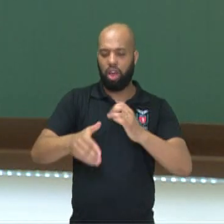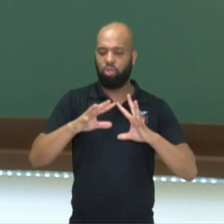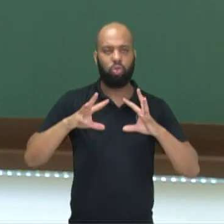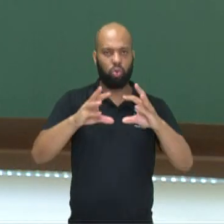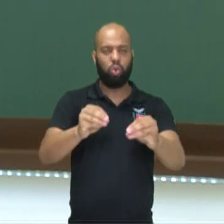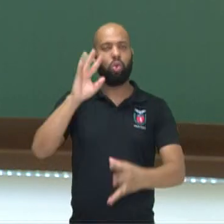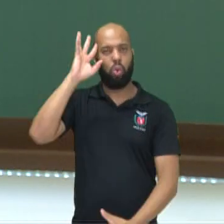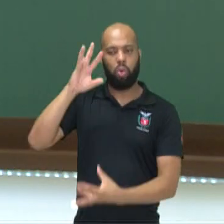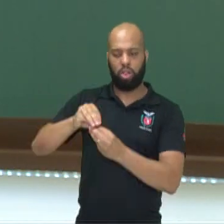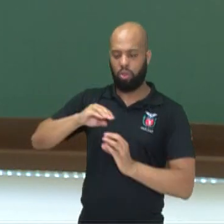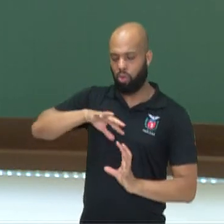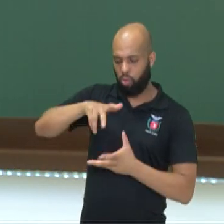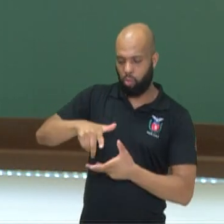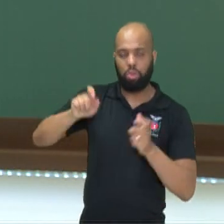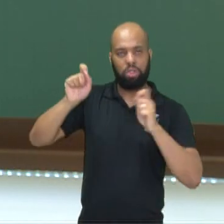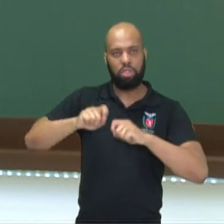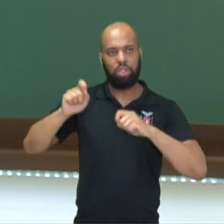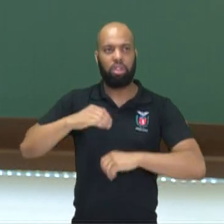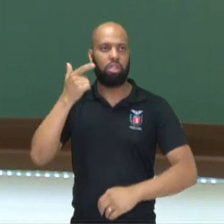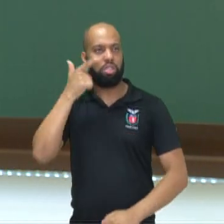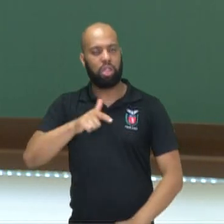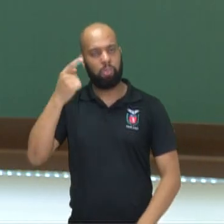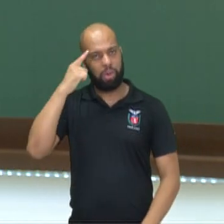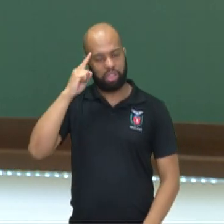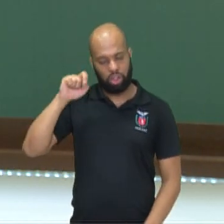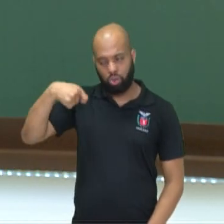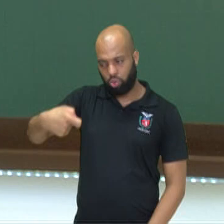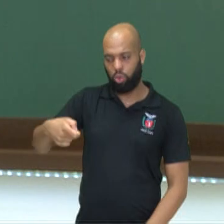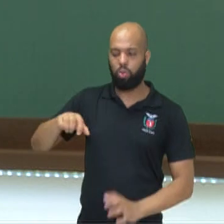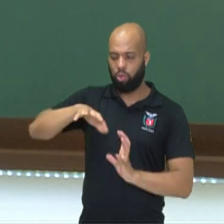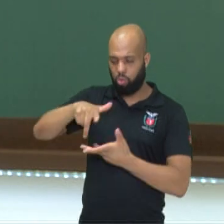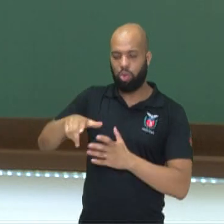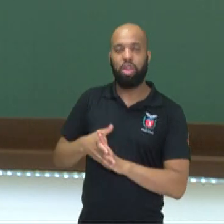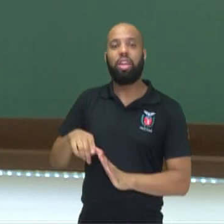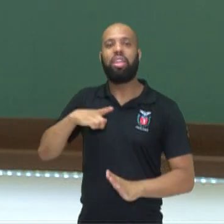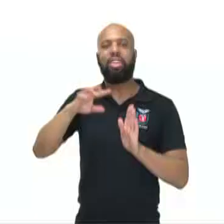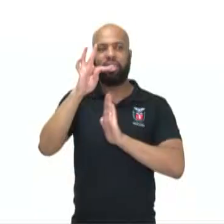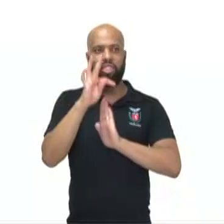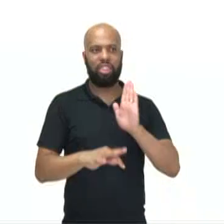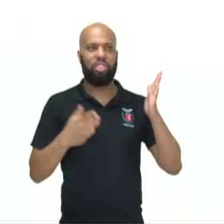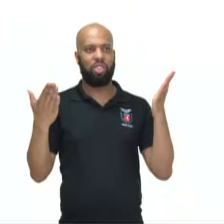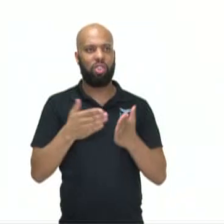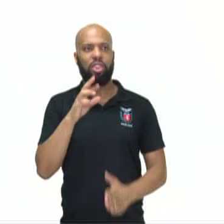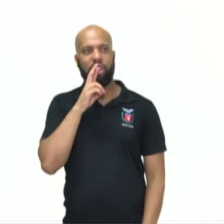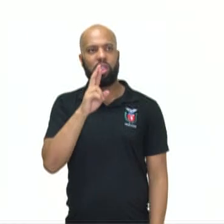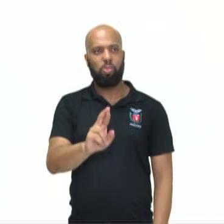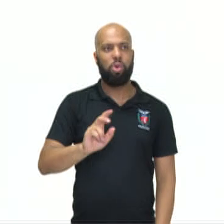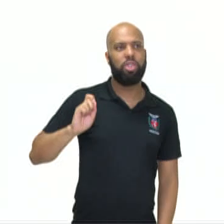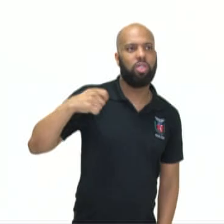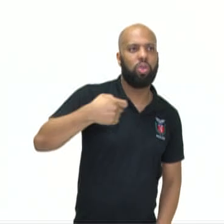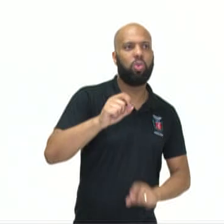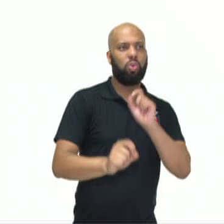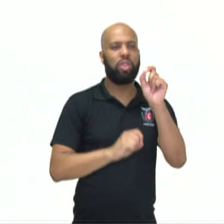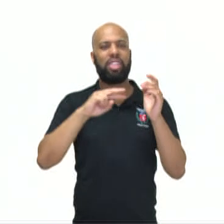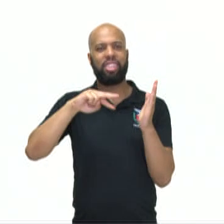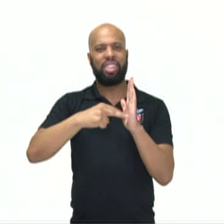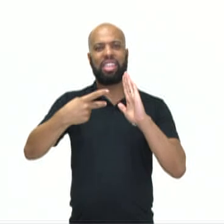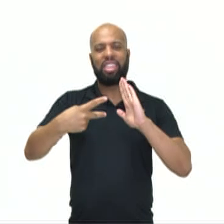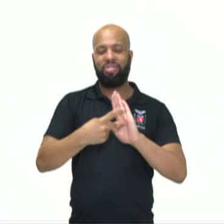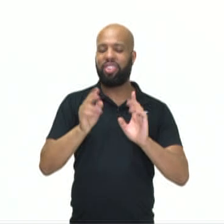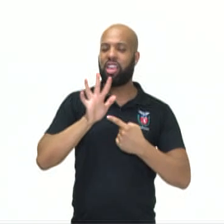mundo, a capacidade de pensar o mundo, e daí esse texto aqui, resposta à questão o que